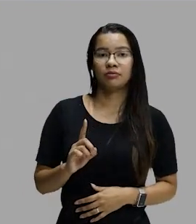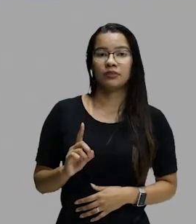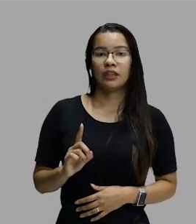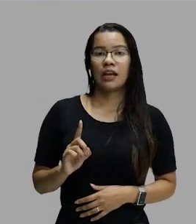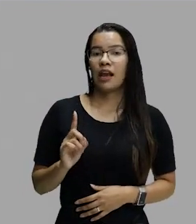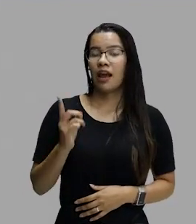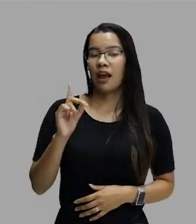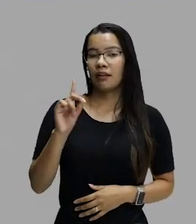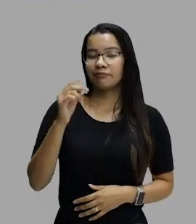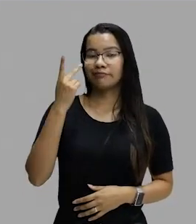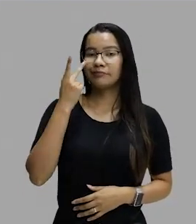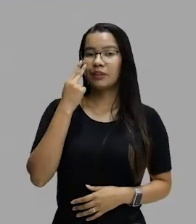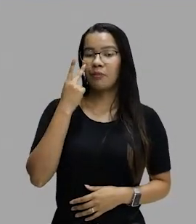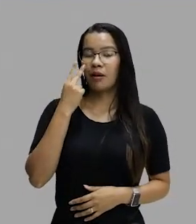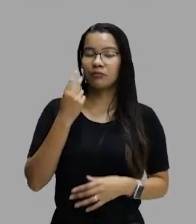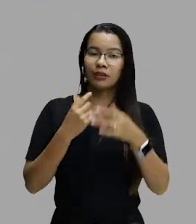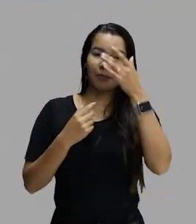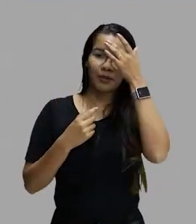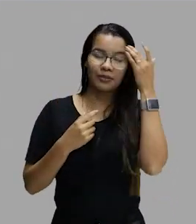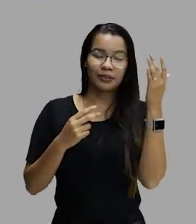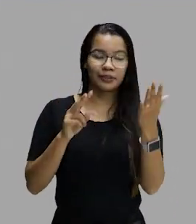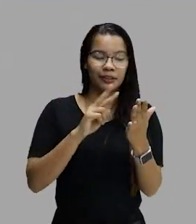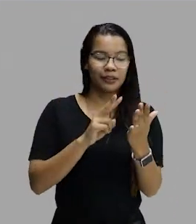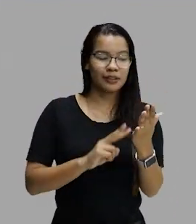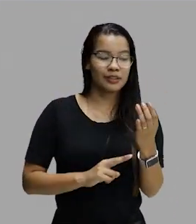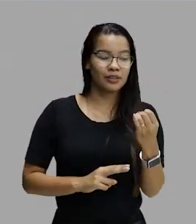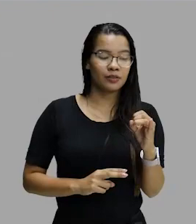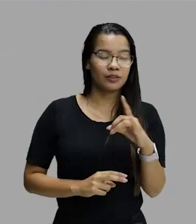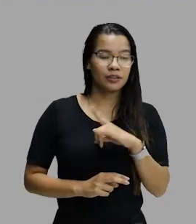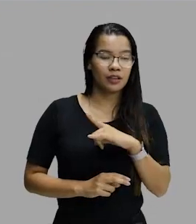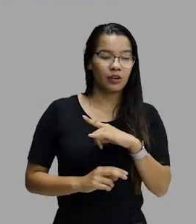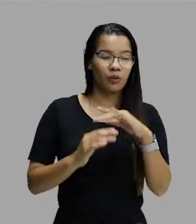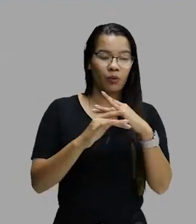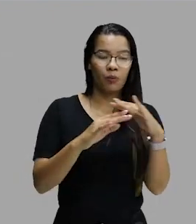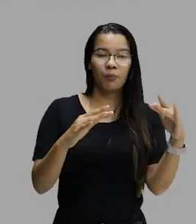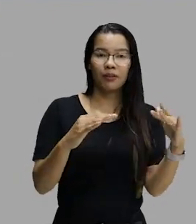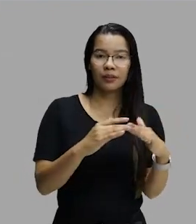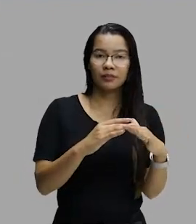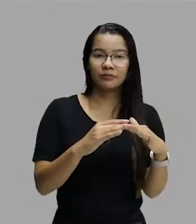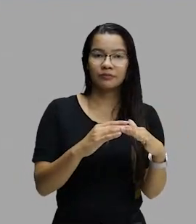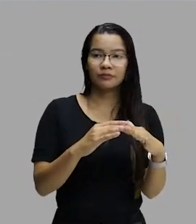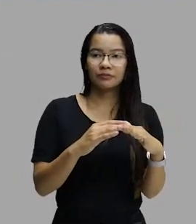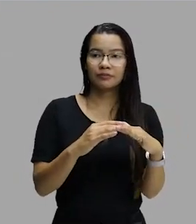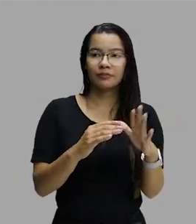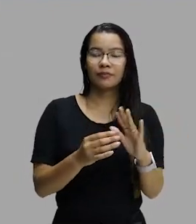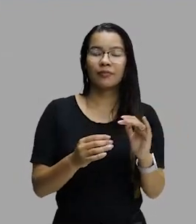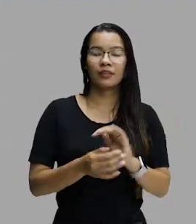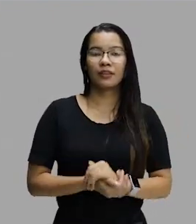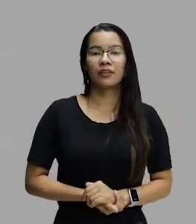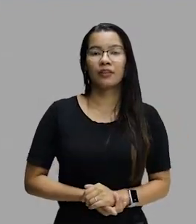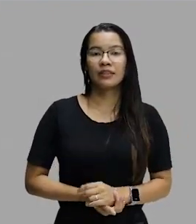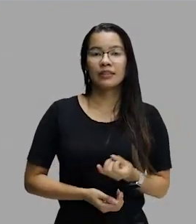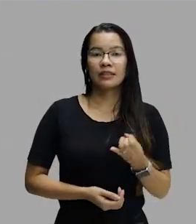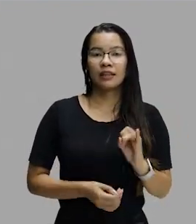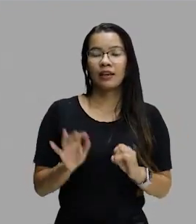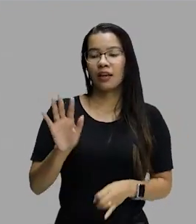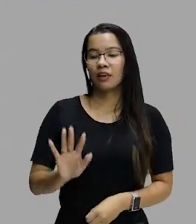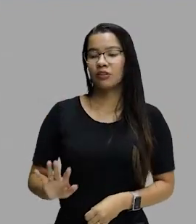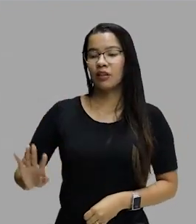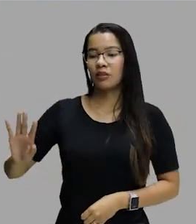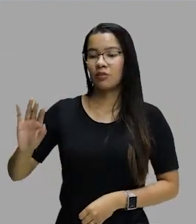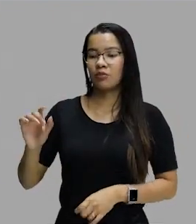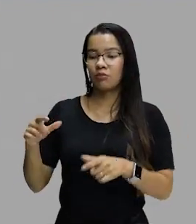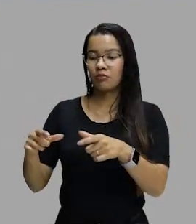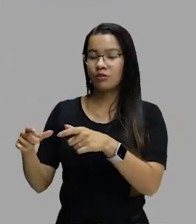o comum daquela pessoa que está lendo. Então, se eu tenho romance urbano, o espaço é a cidade. Romance regionalista,